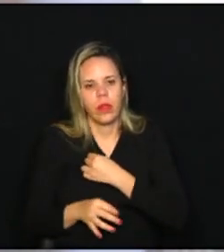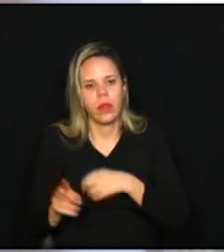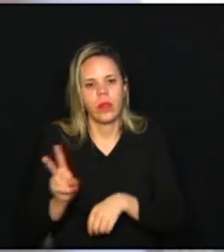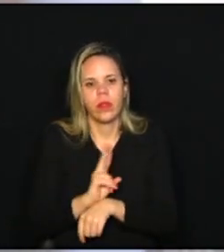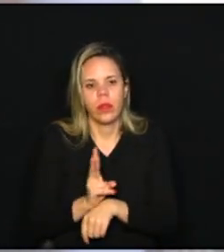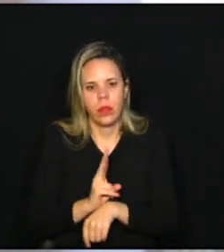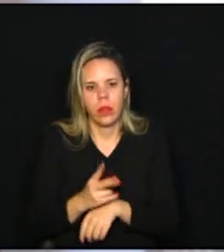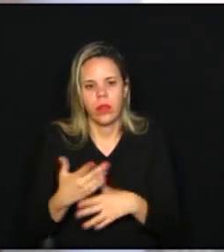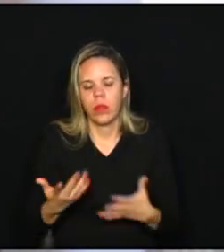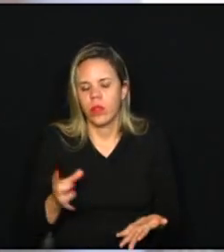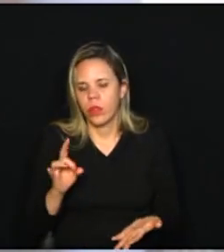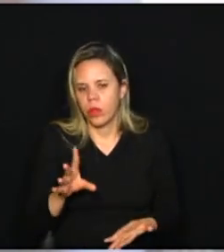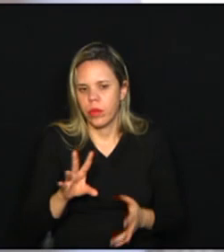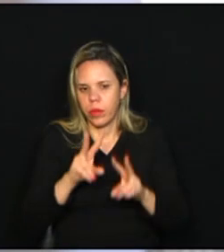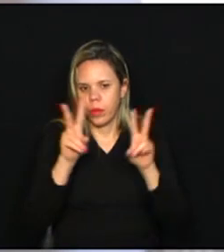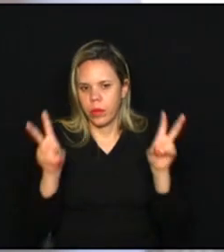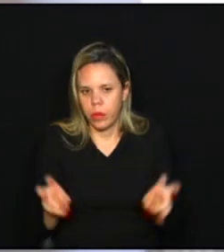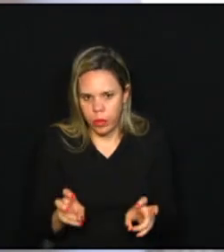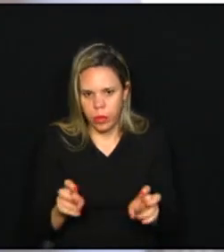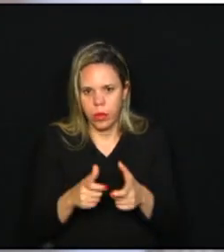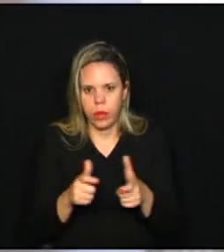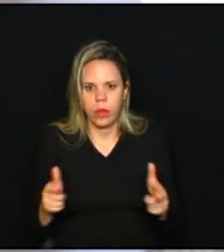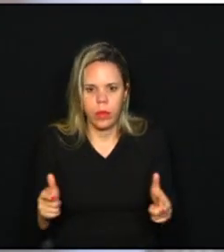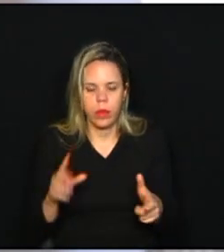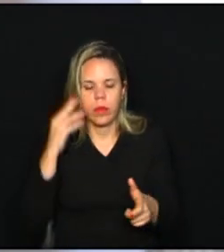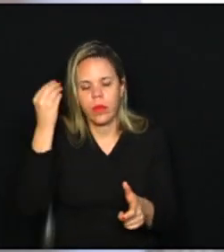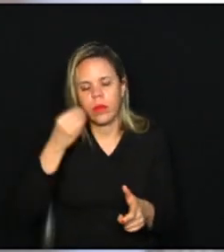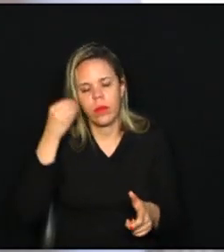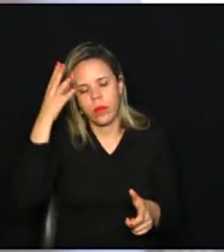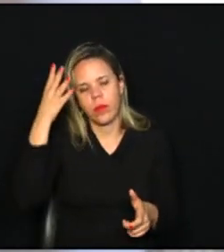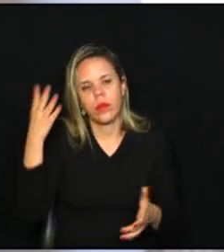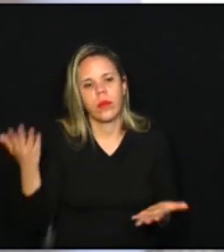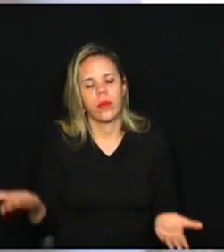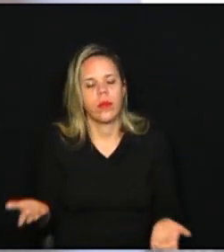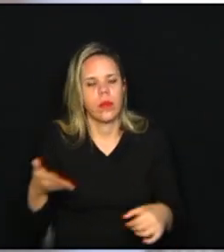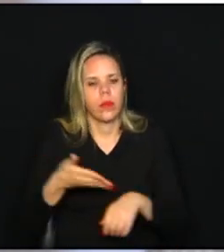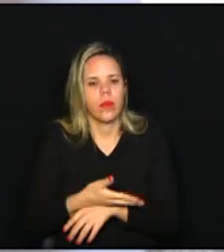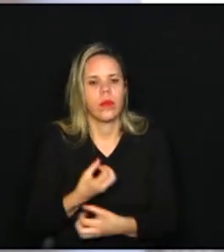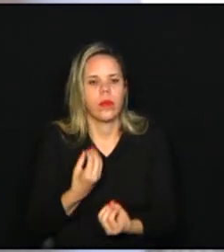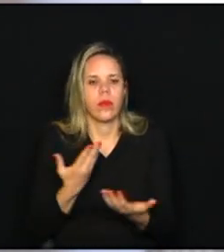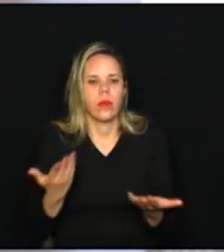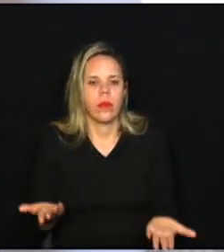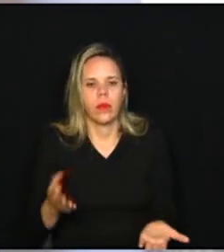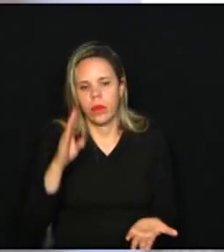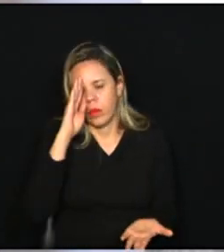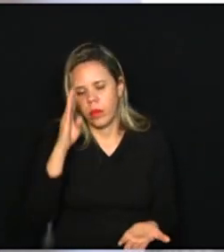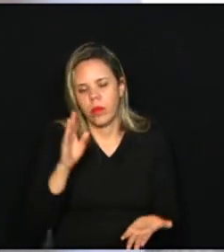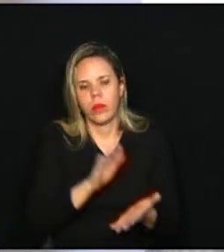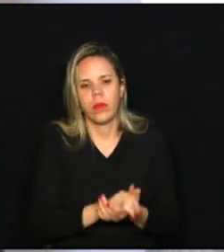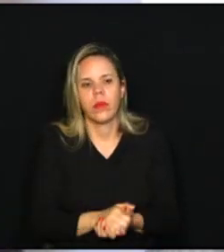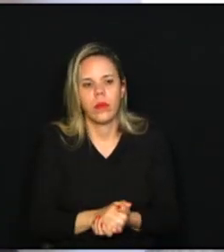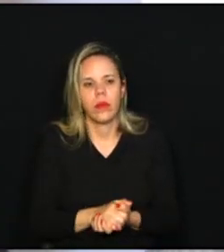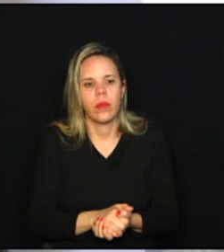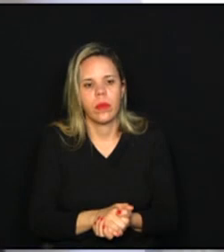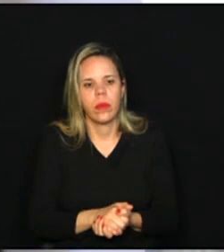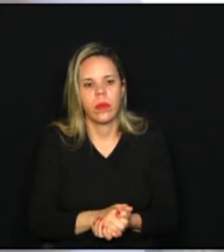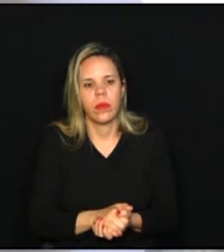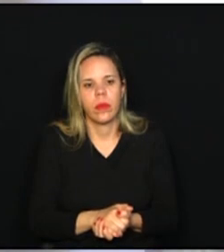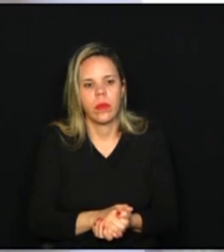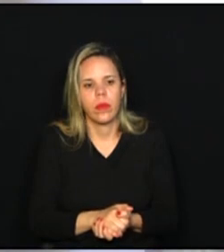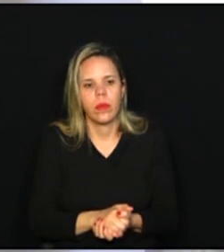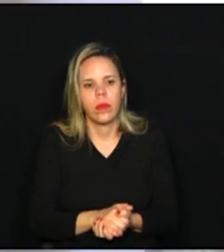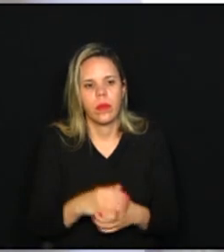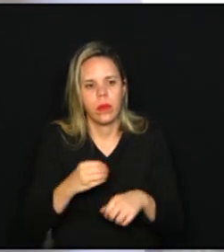segurança, não só em relação a ampliar o conhecimento, a ampliar a informação, mas principalmente em relação àquilo que